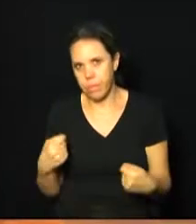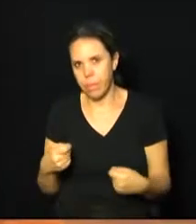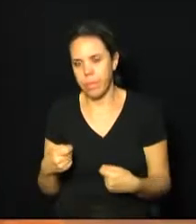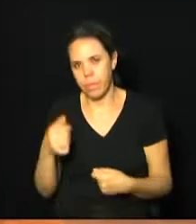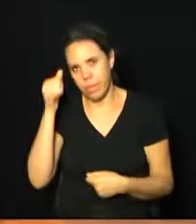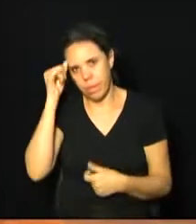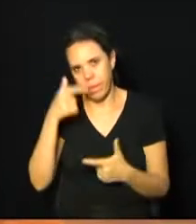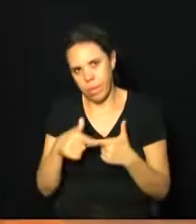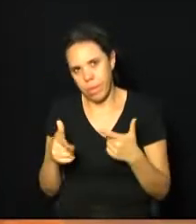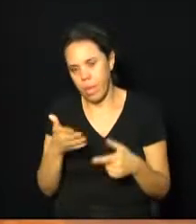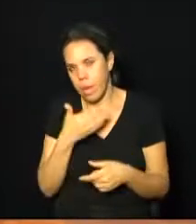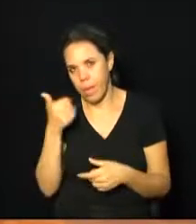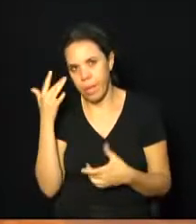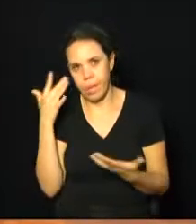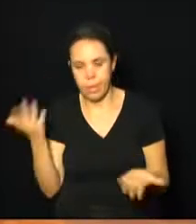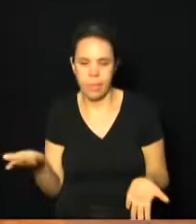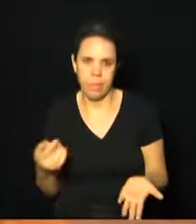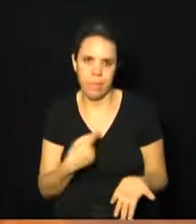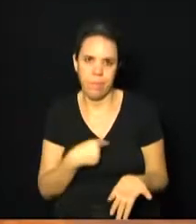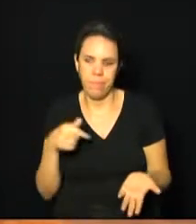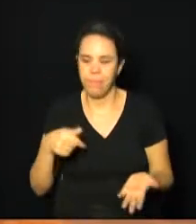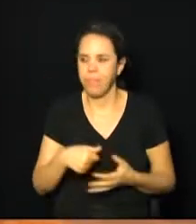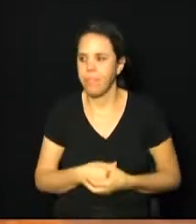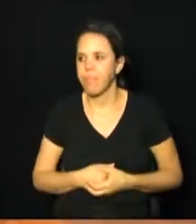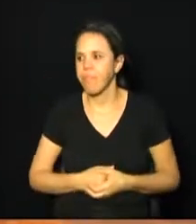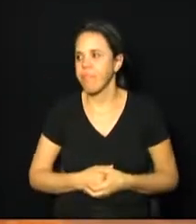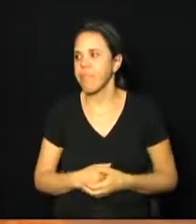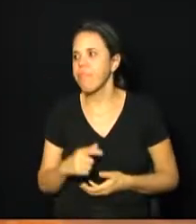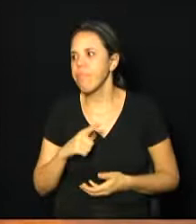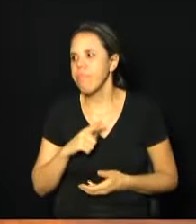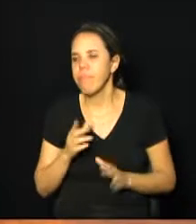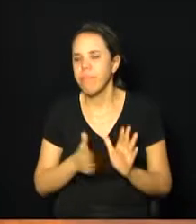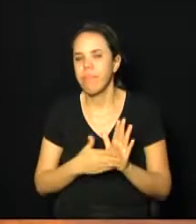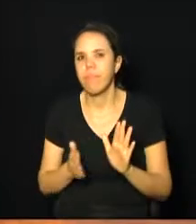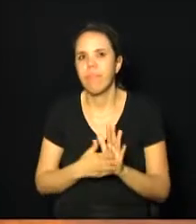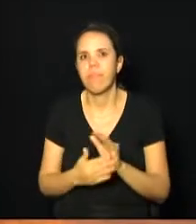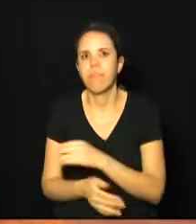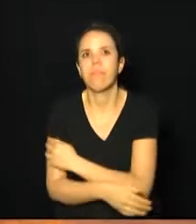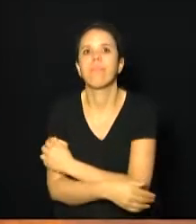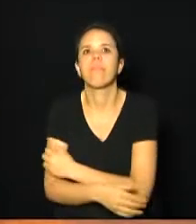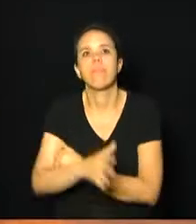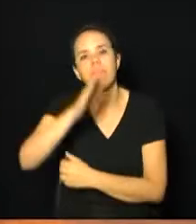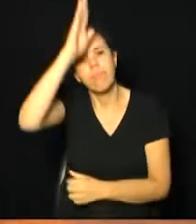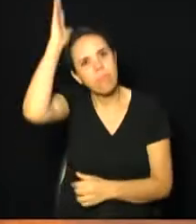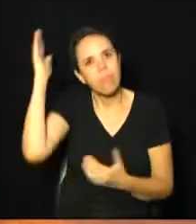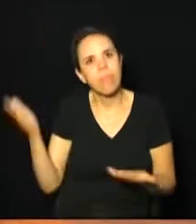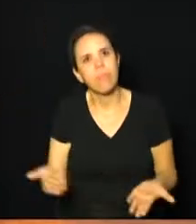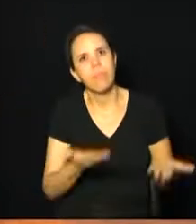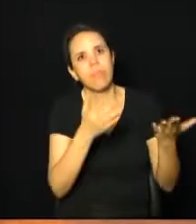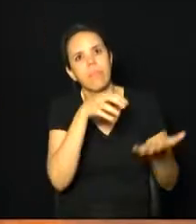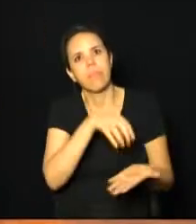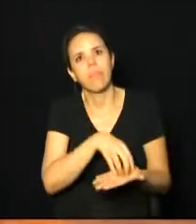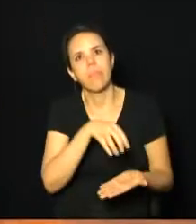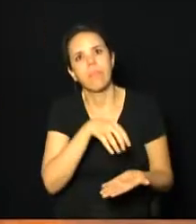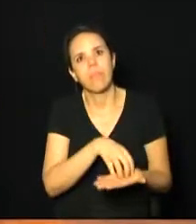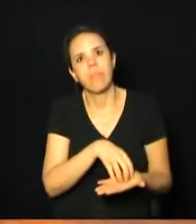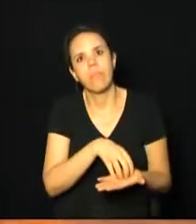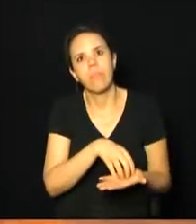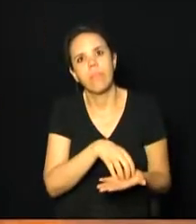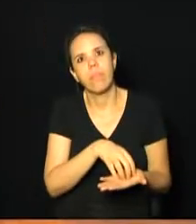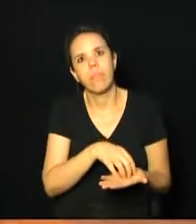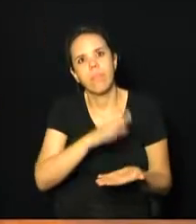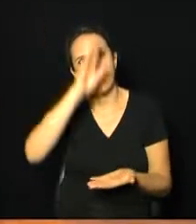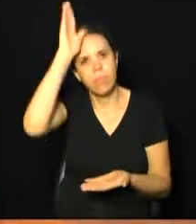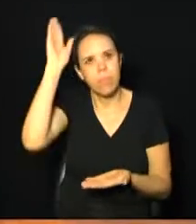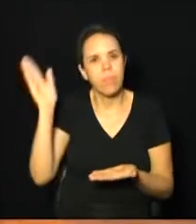eu acho que vai melhorar. E nós temos a proposta do bombeiro de levar uma base do